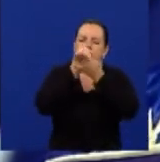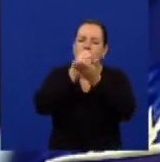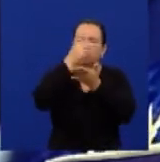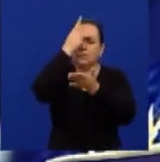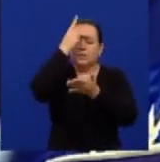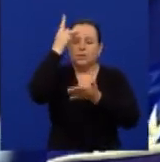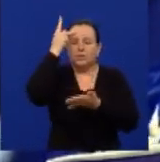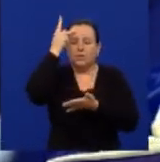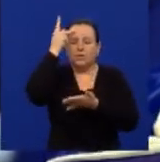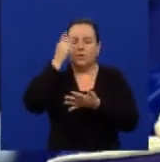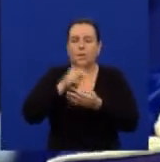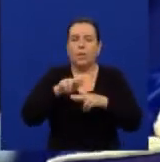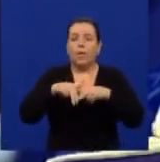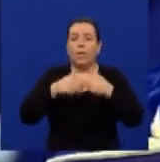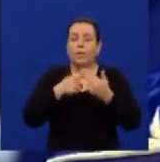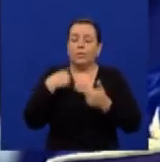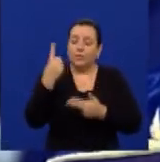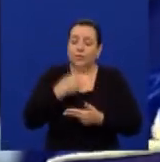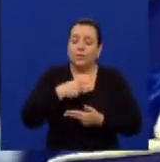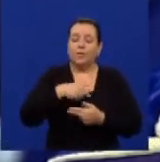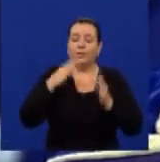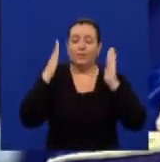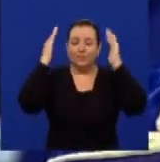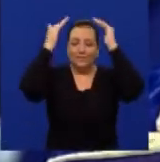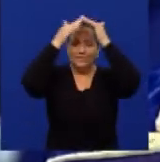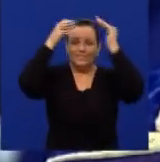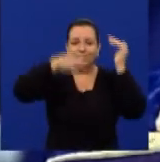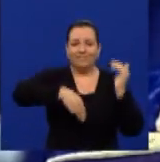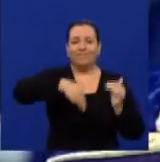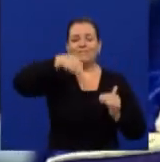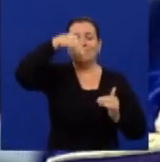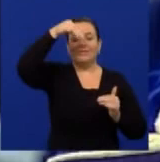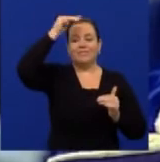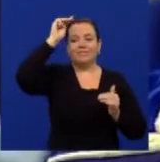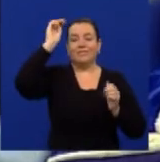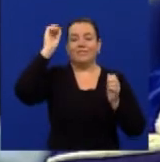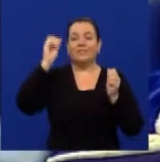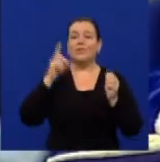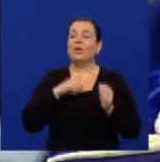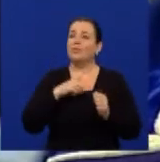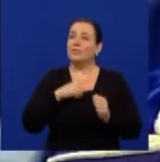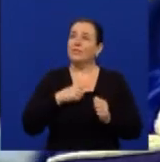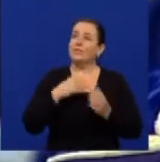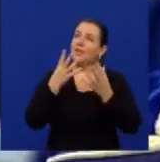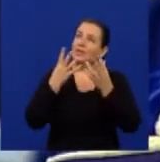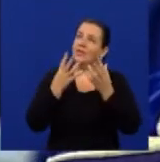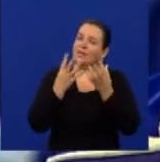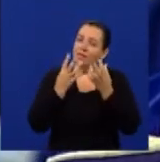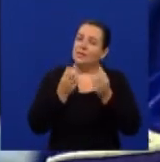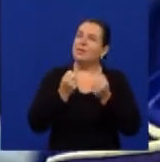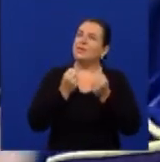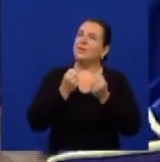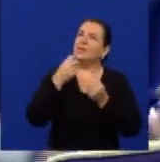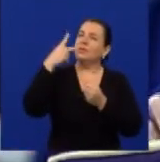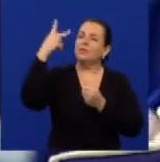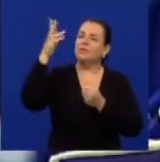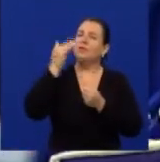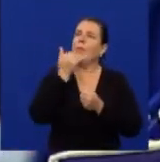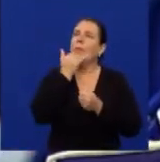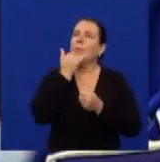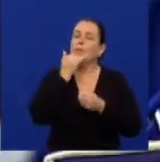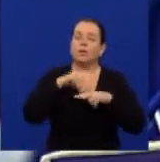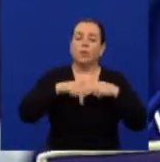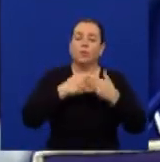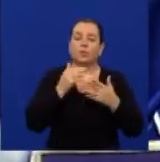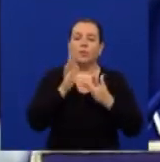fiéis, por nosso bispo Dom Moacir, lhe obtenha agora o vosso perdão. Por